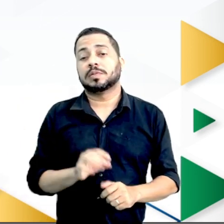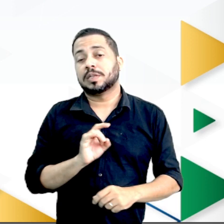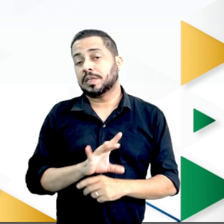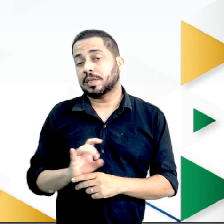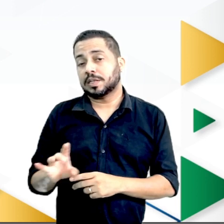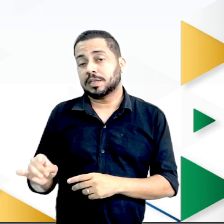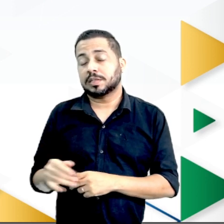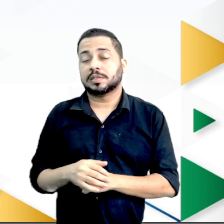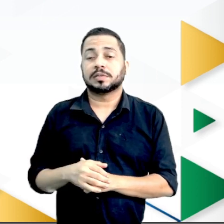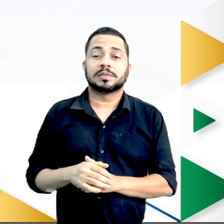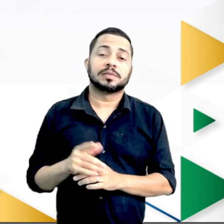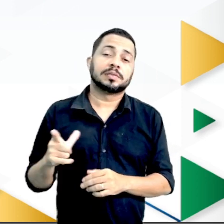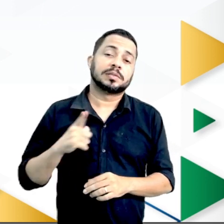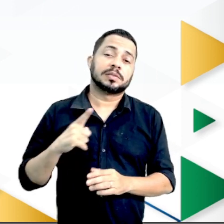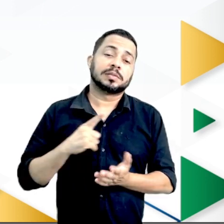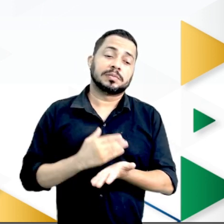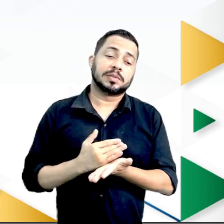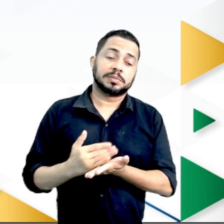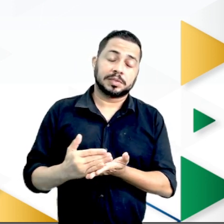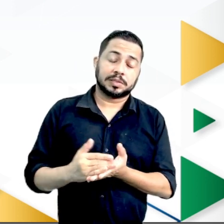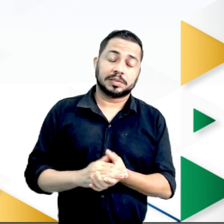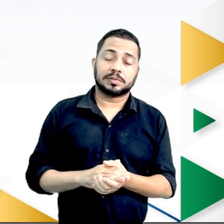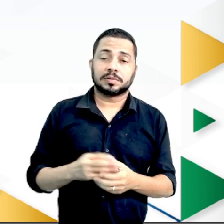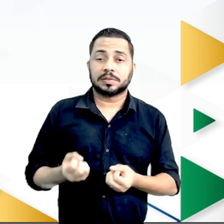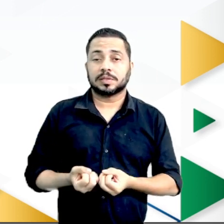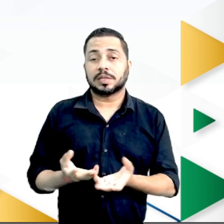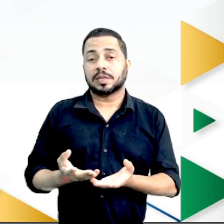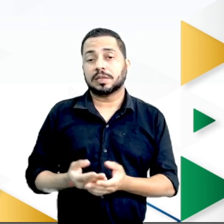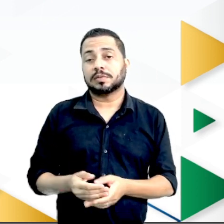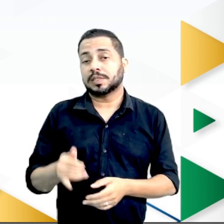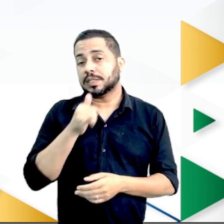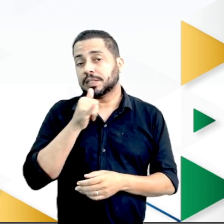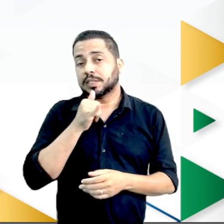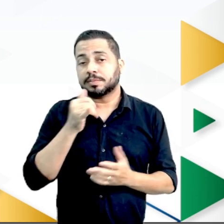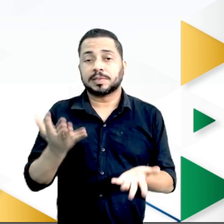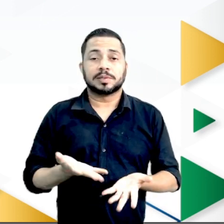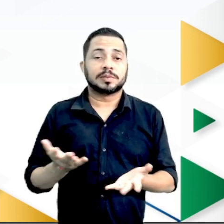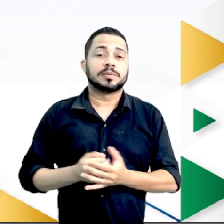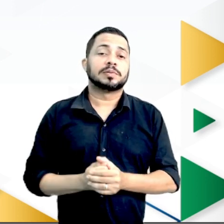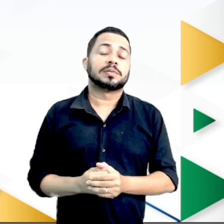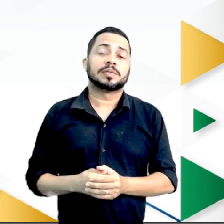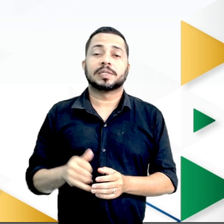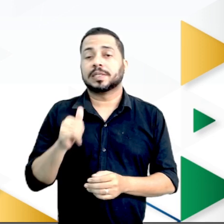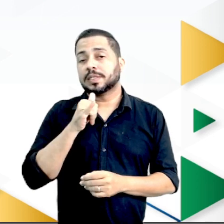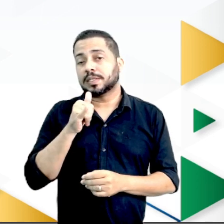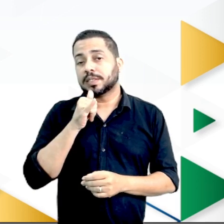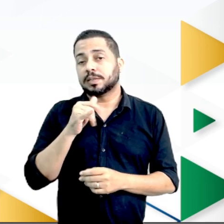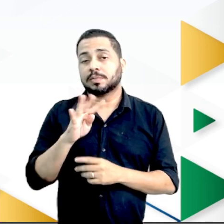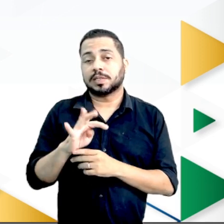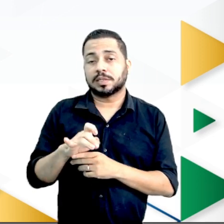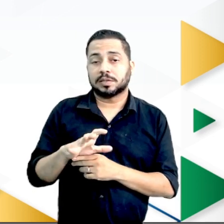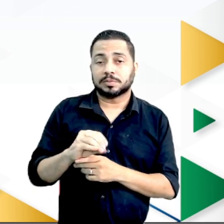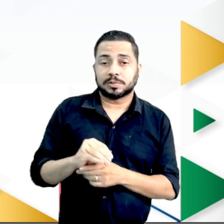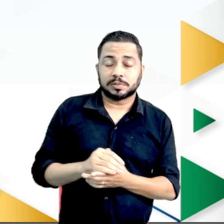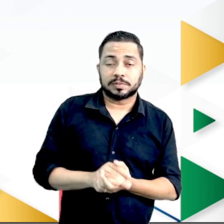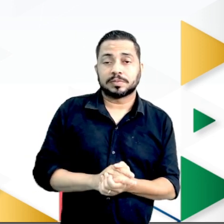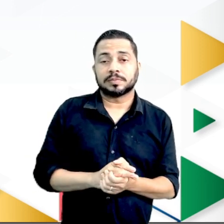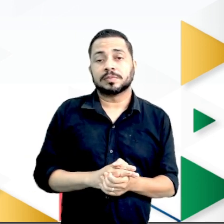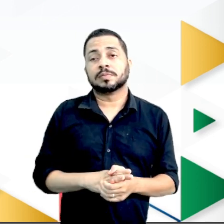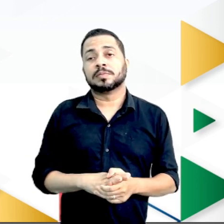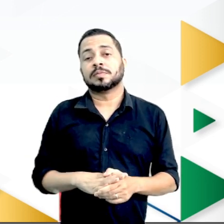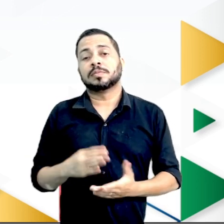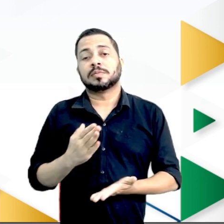termo depende desse termo inicial, nós vamos dar o exemplo dela agora. São exemplos de termo de sequência recursiva.